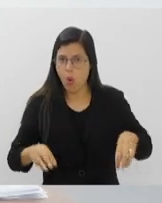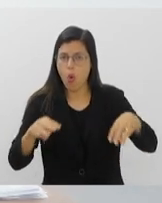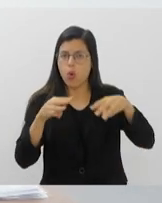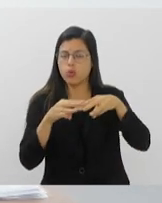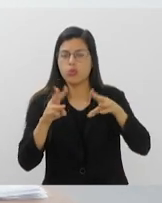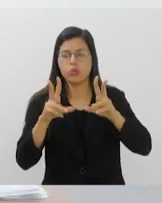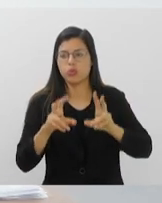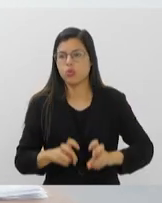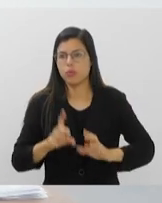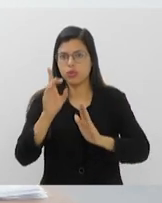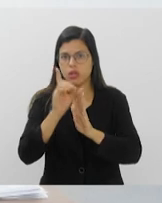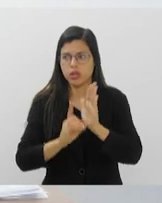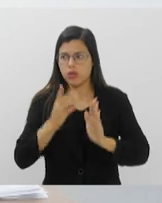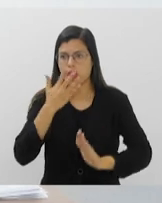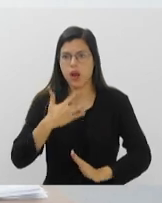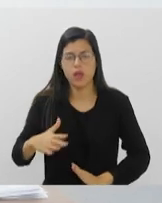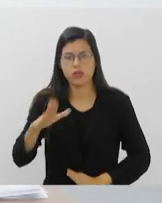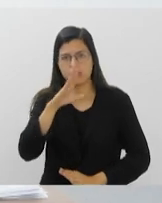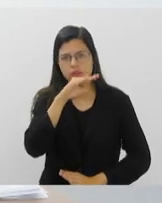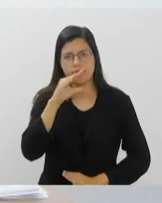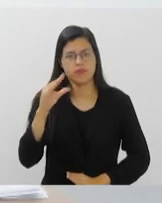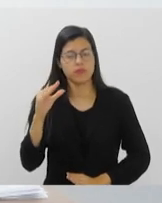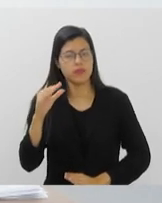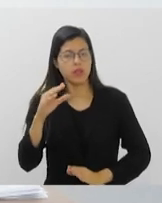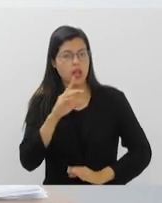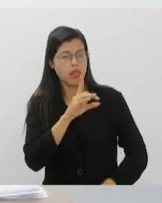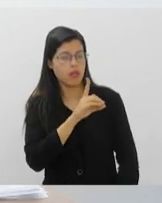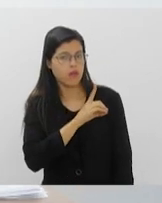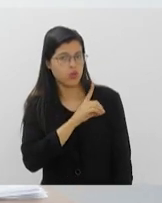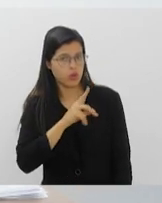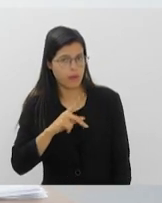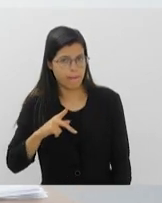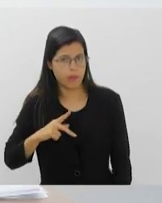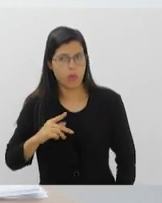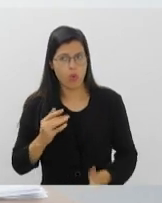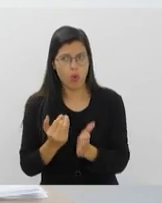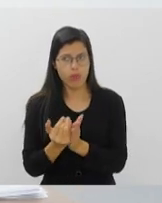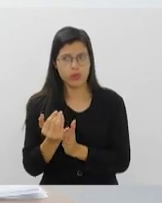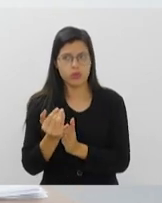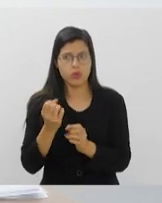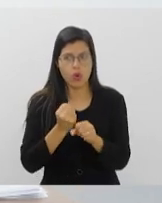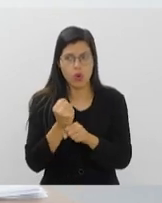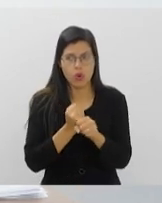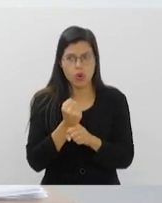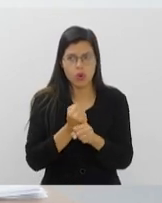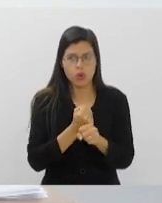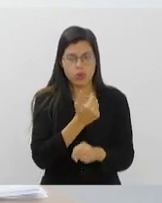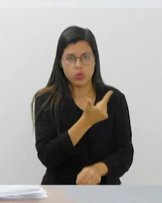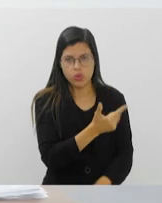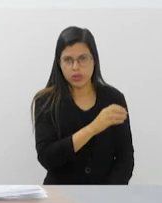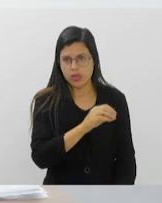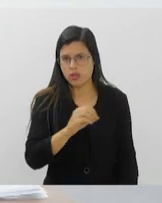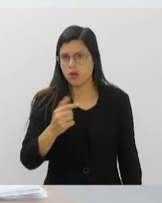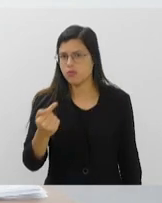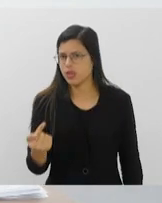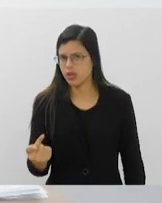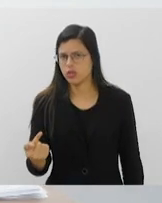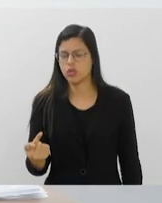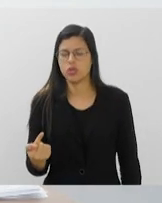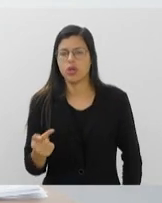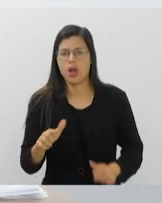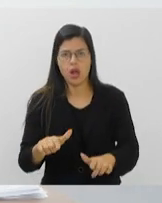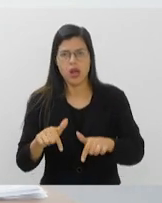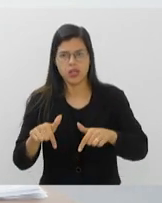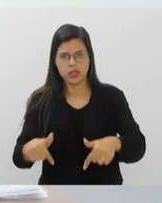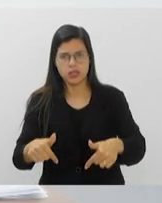Adolescente e quando a defensoria pública começou em 2007 2007 atuar